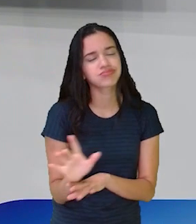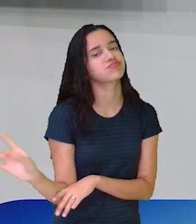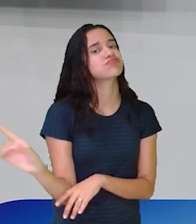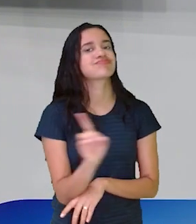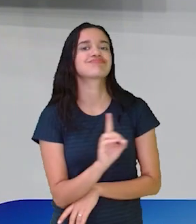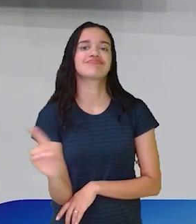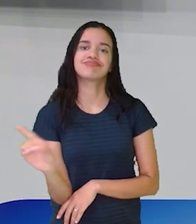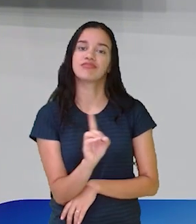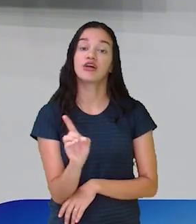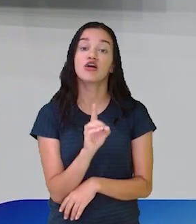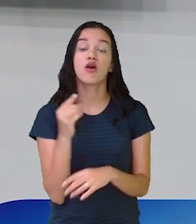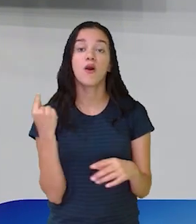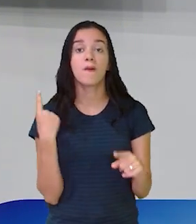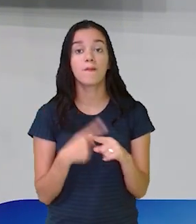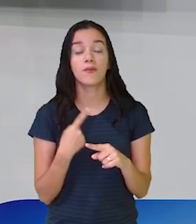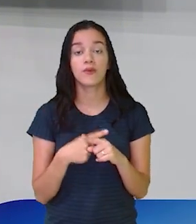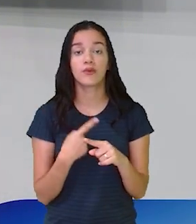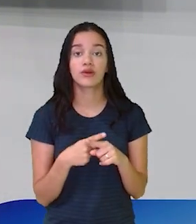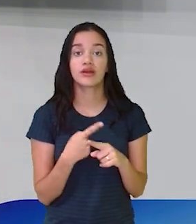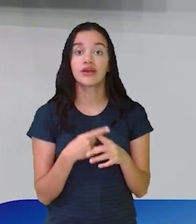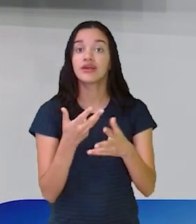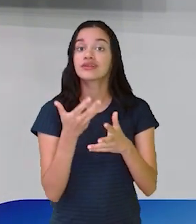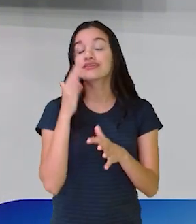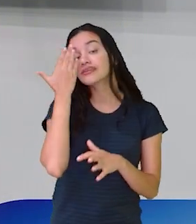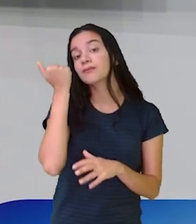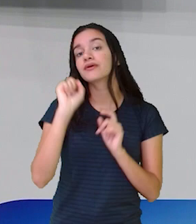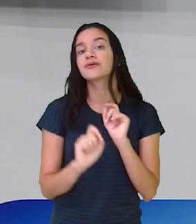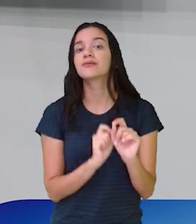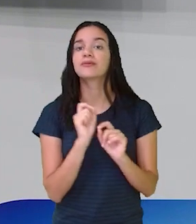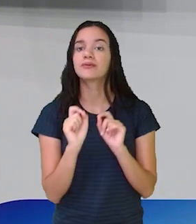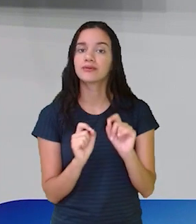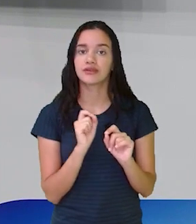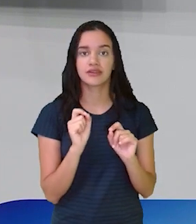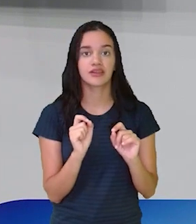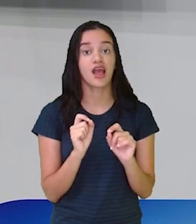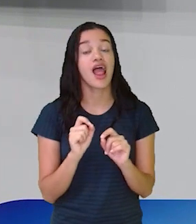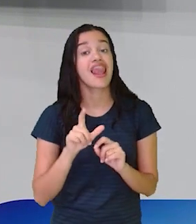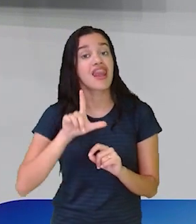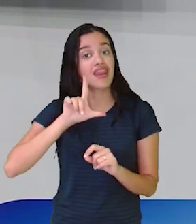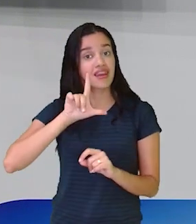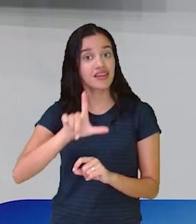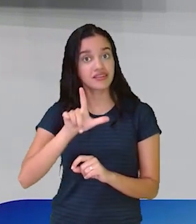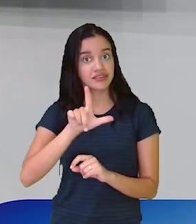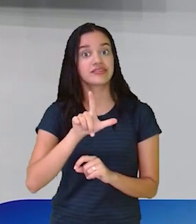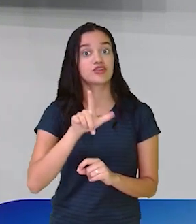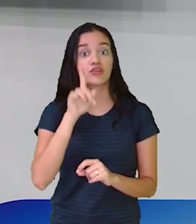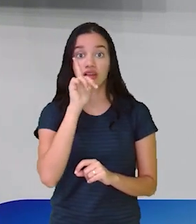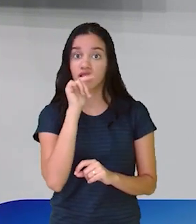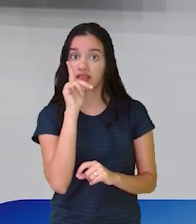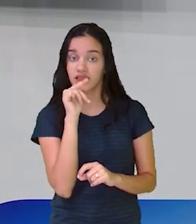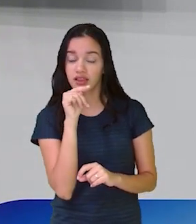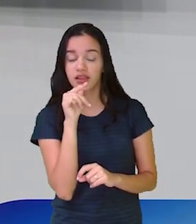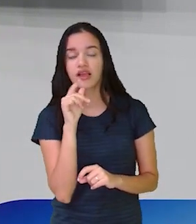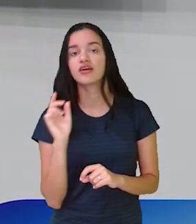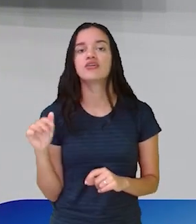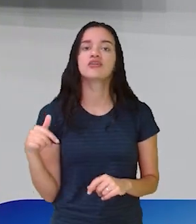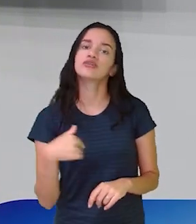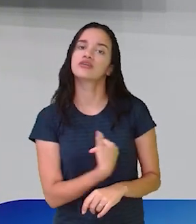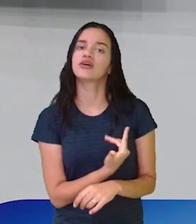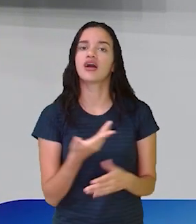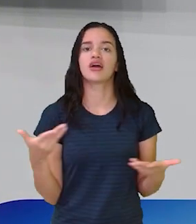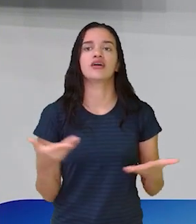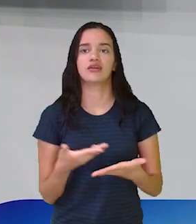Não acabou não. Por quê? Ele está querendo saber quantos litros de água. Então, a gente vai